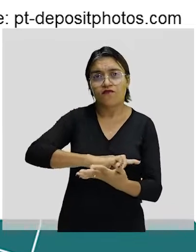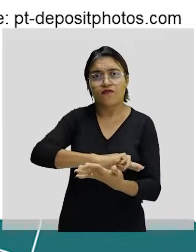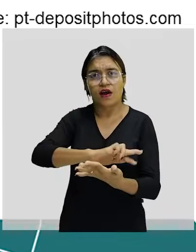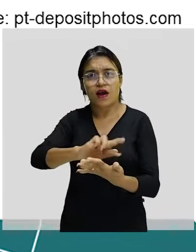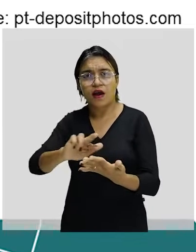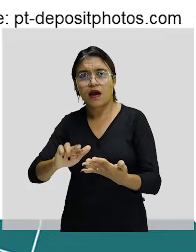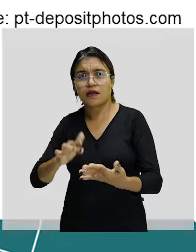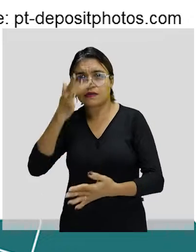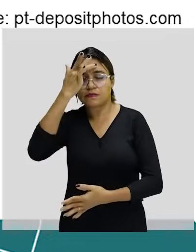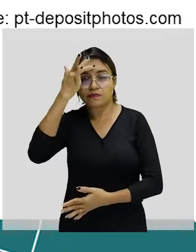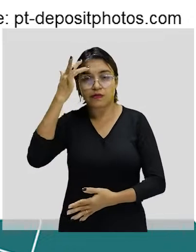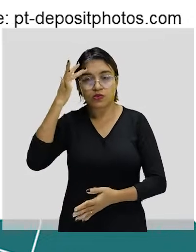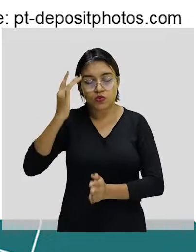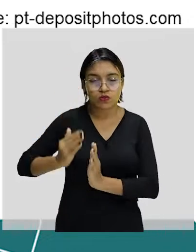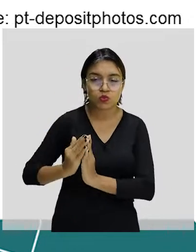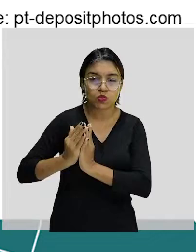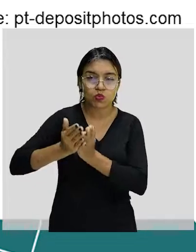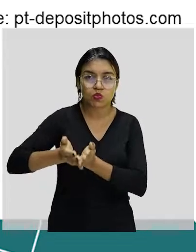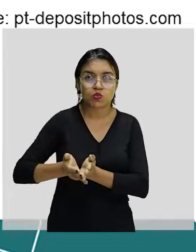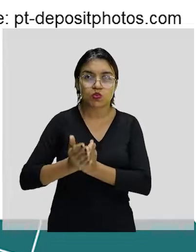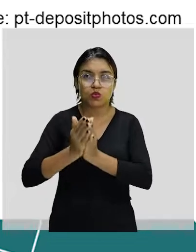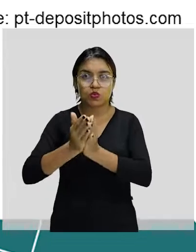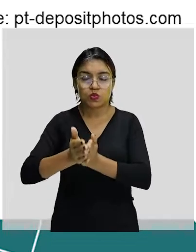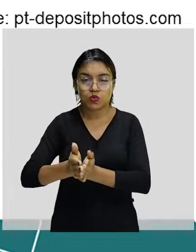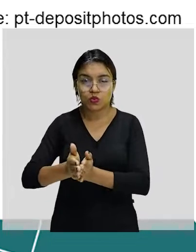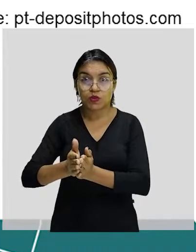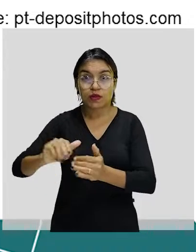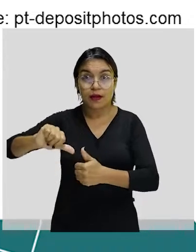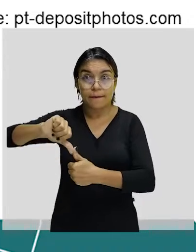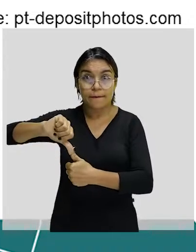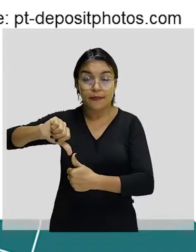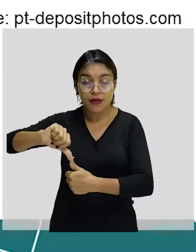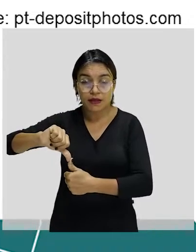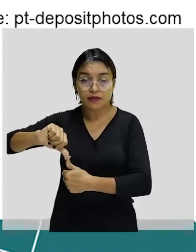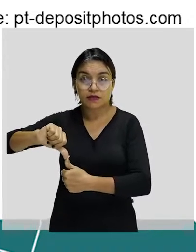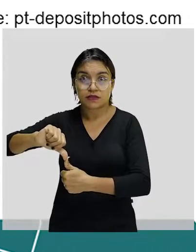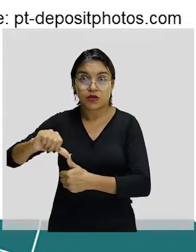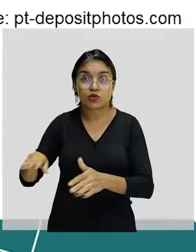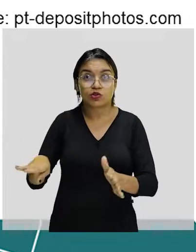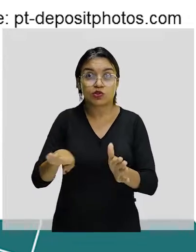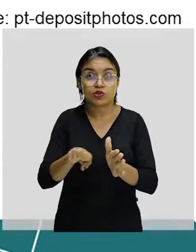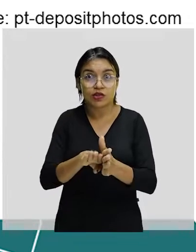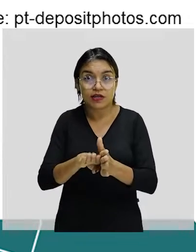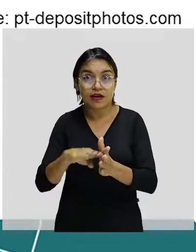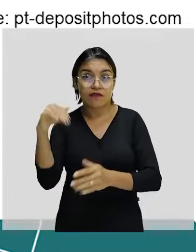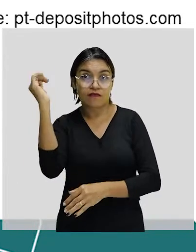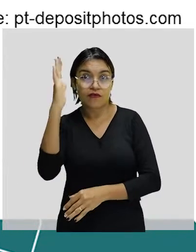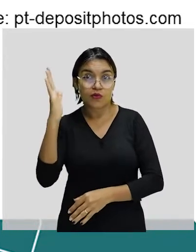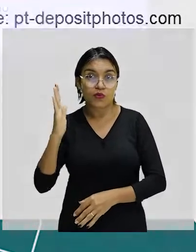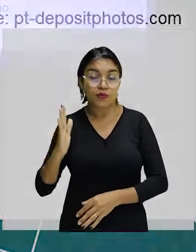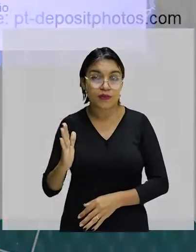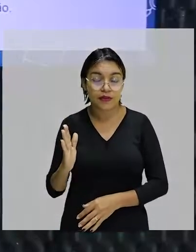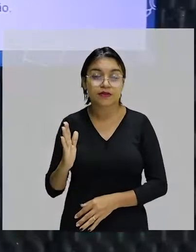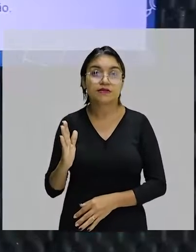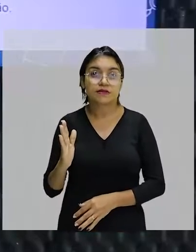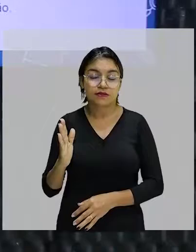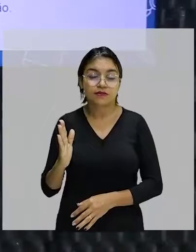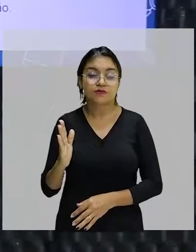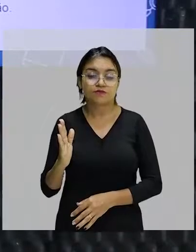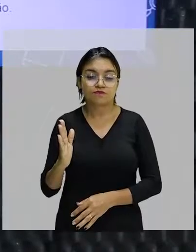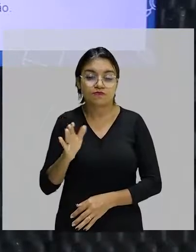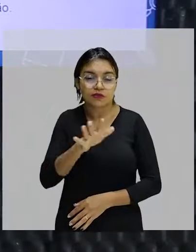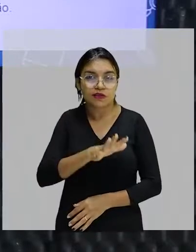vários navegadores da América Central vinham para o Brasil, se estabeleciam, chegavam